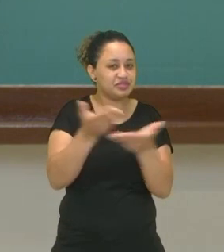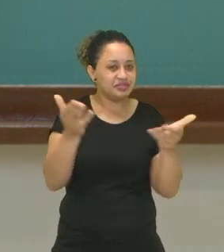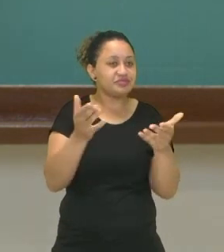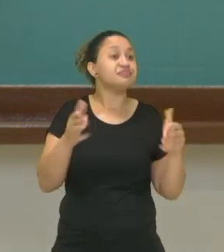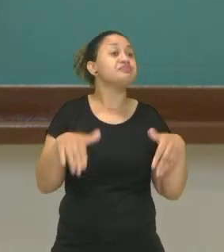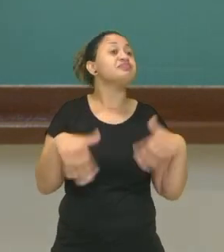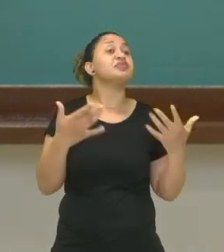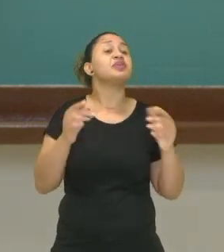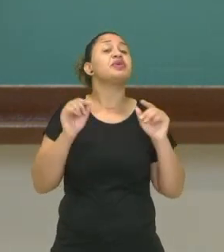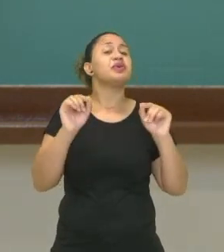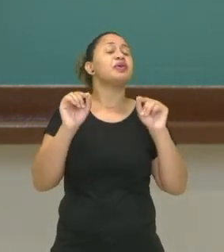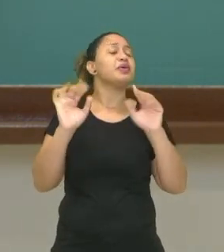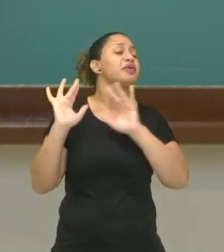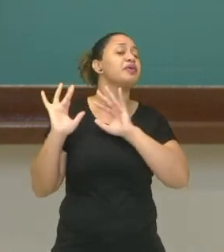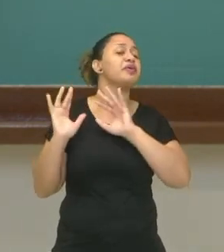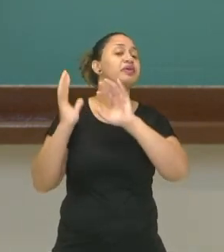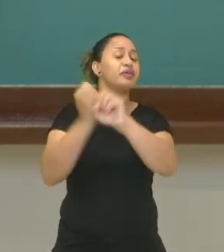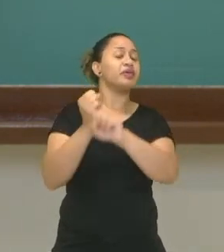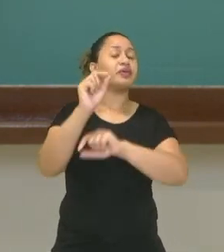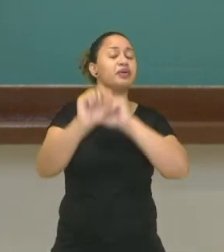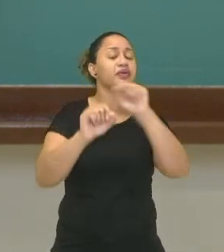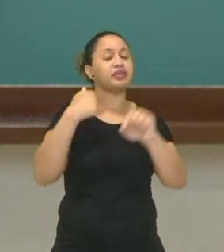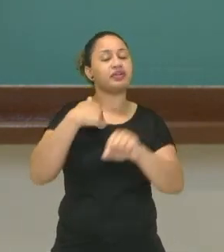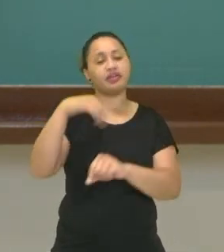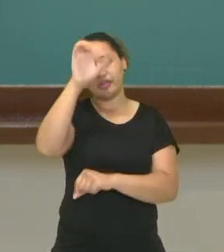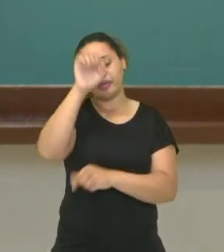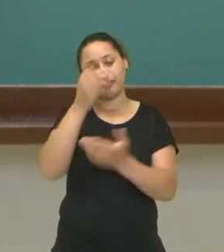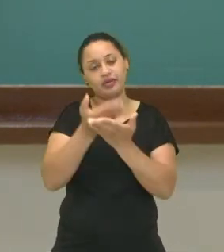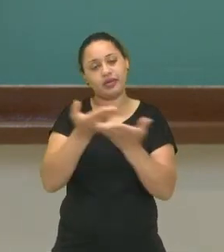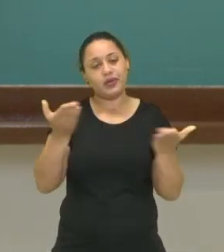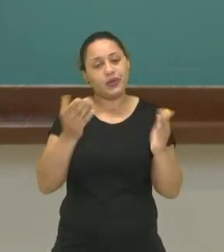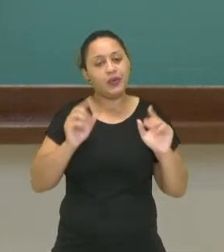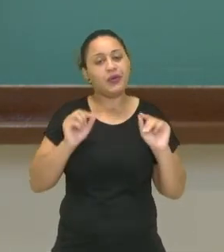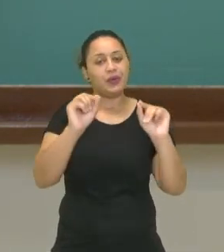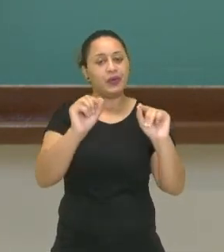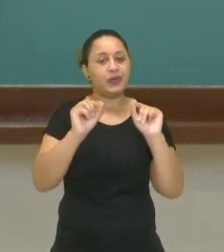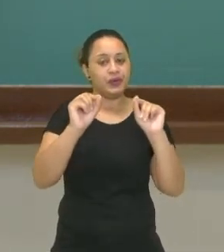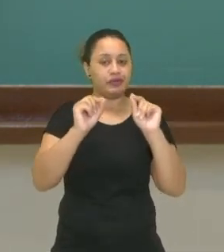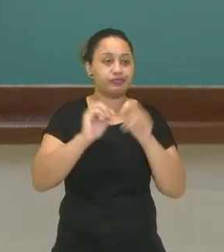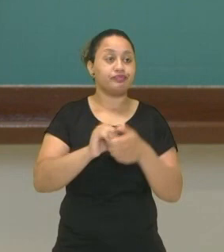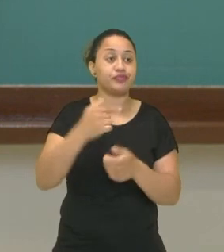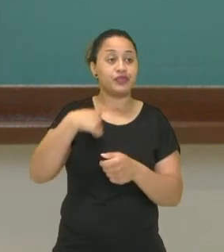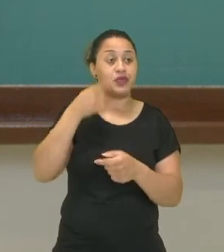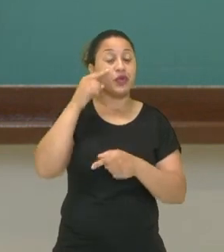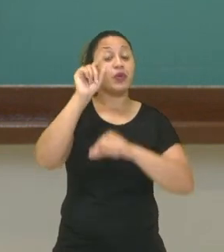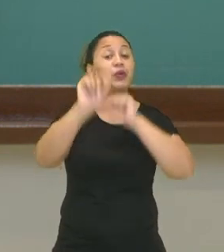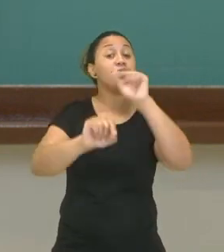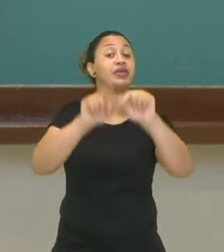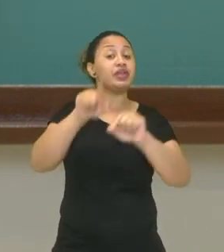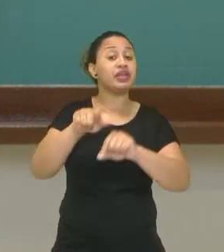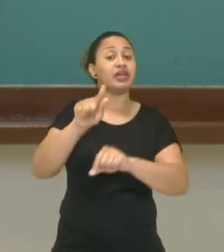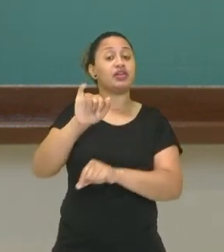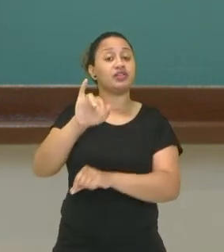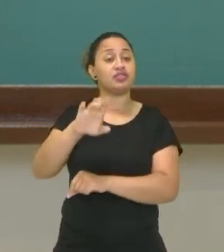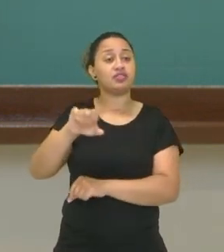vamos lá. Vamos revisar o que nós vimos na aula de hoje? Então, a gente viu o que é ginástica,